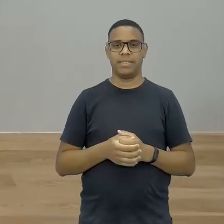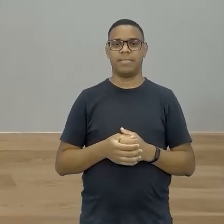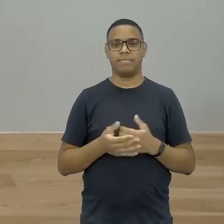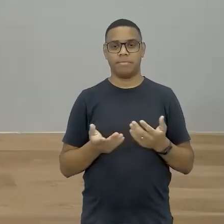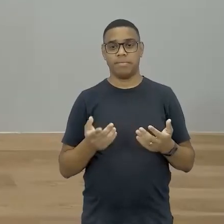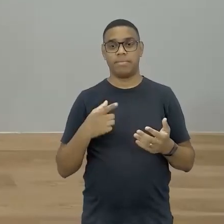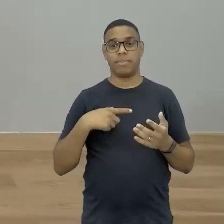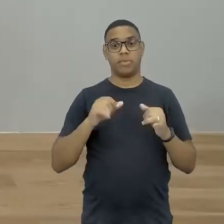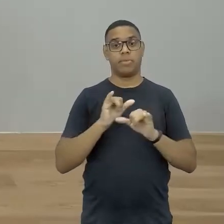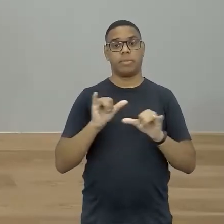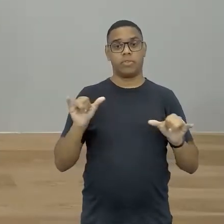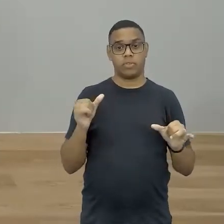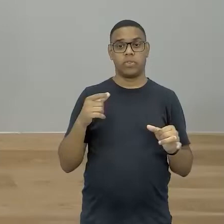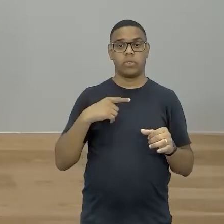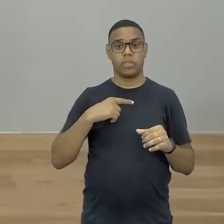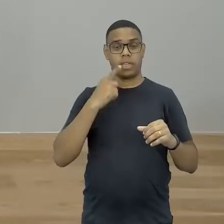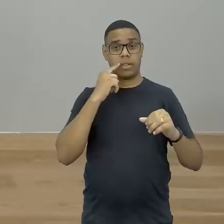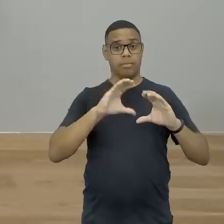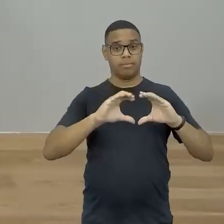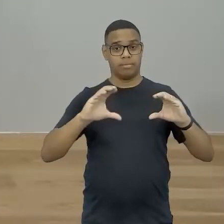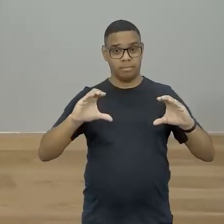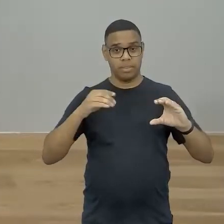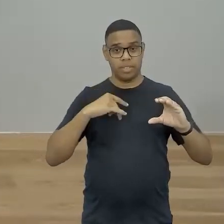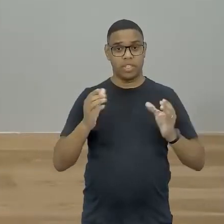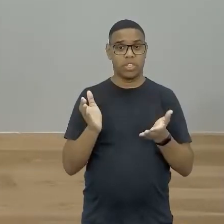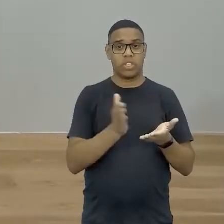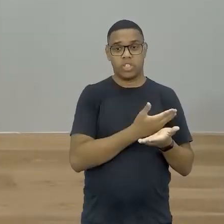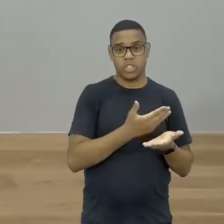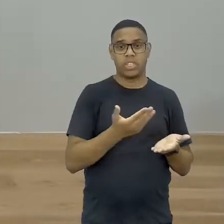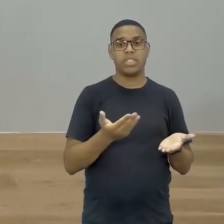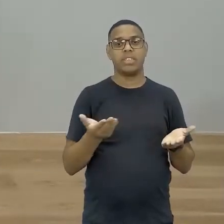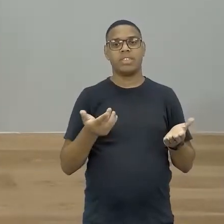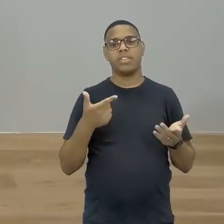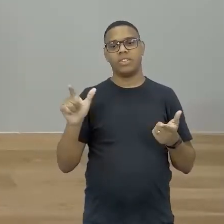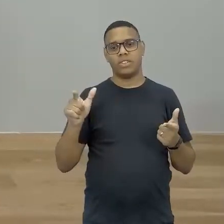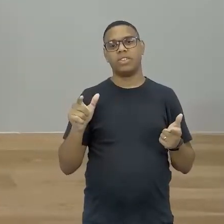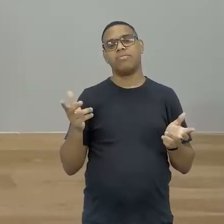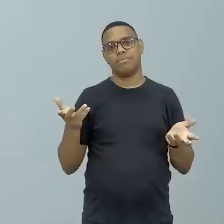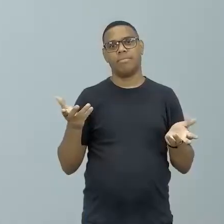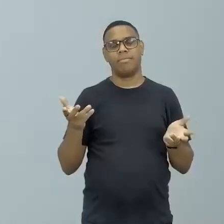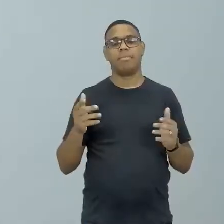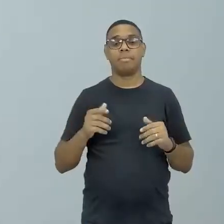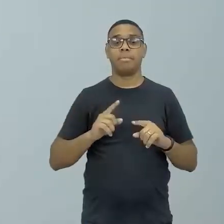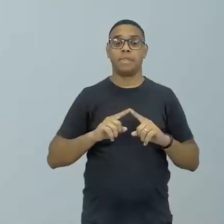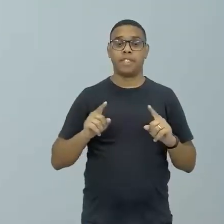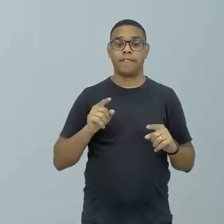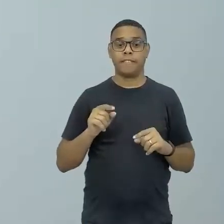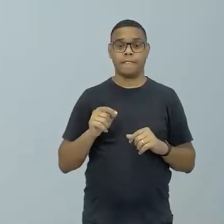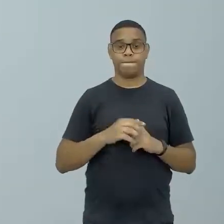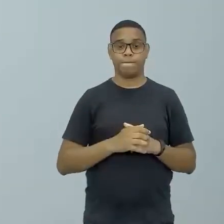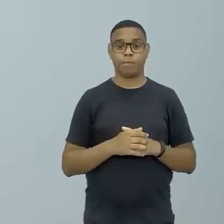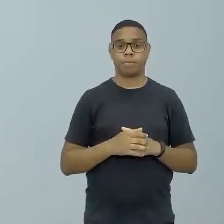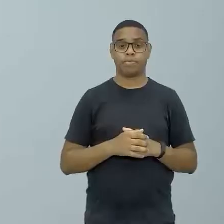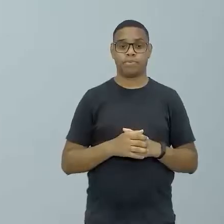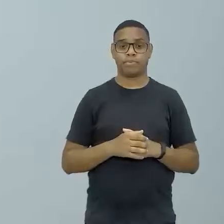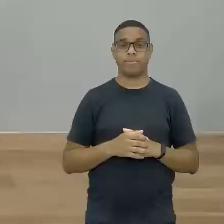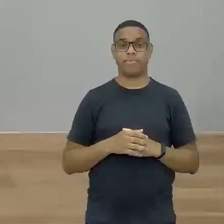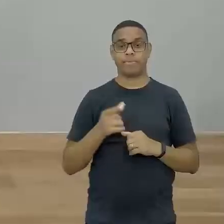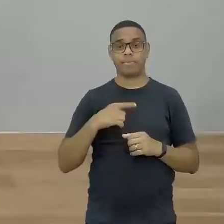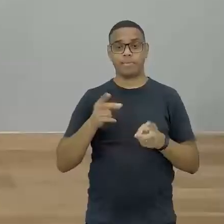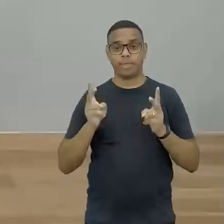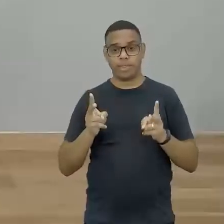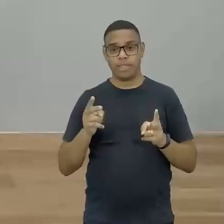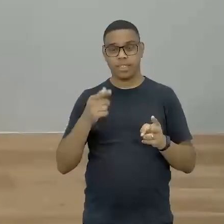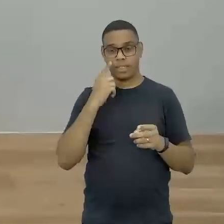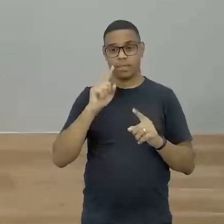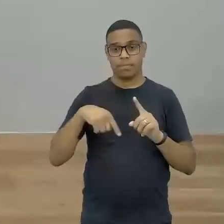porque a propaganda é de um travesseiro, aí você fala, tirei o travesseiro. Aí não é mais travesseiro, óbvio. Mas às vezes você manteve o